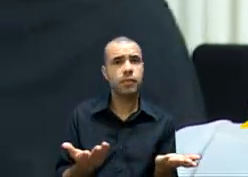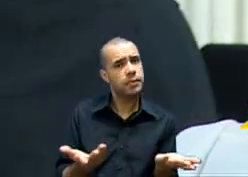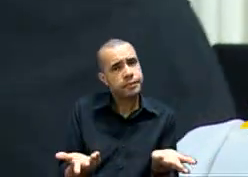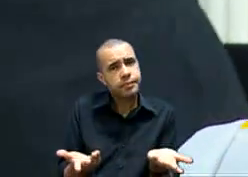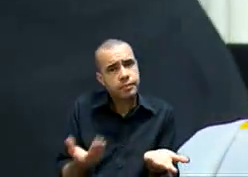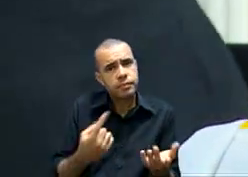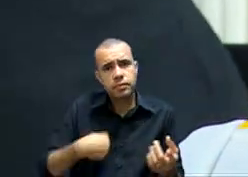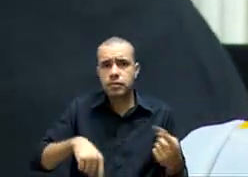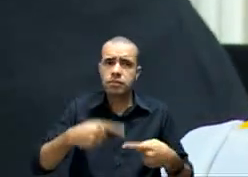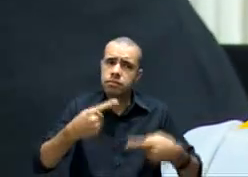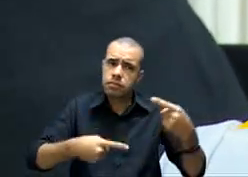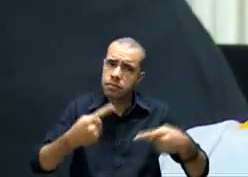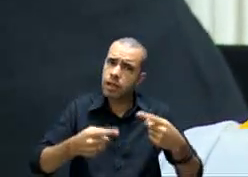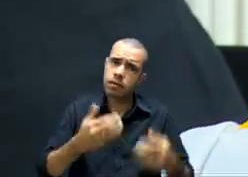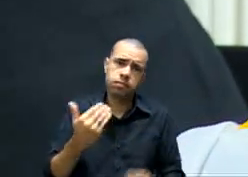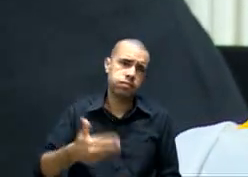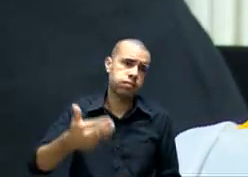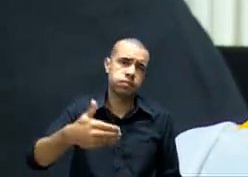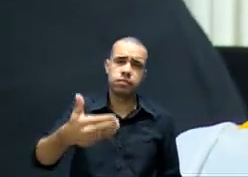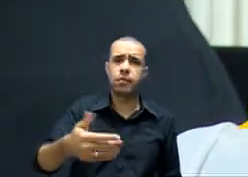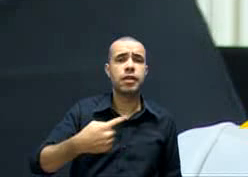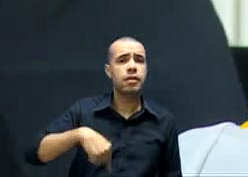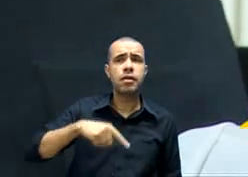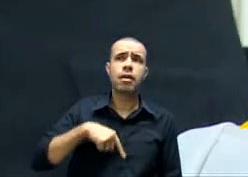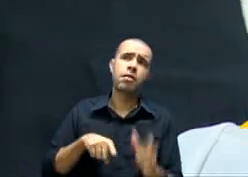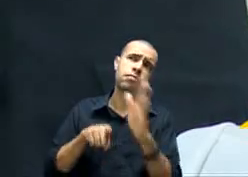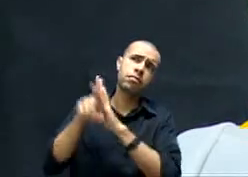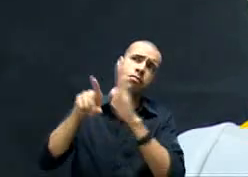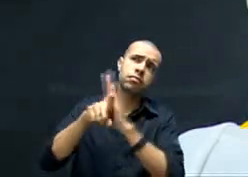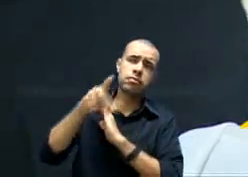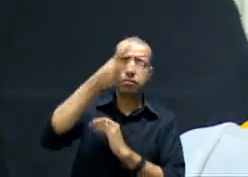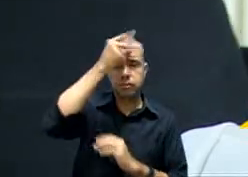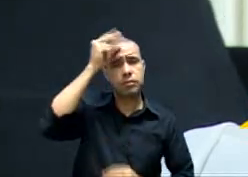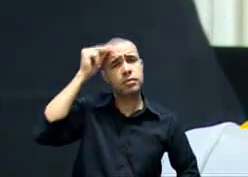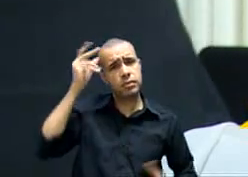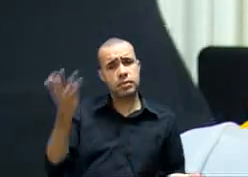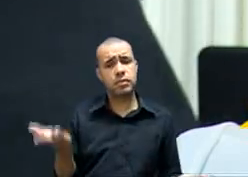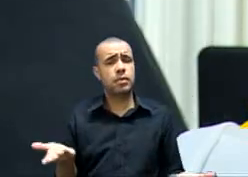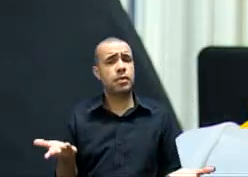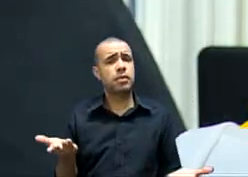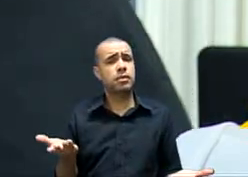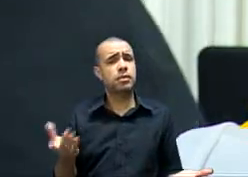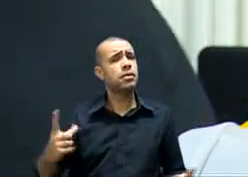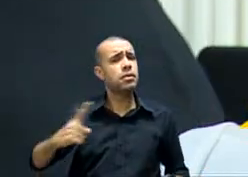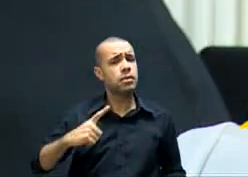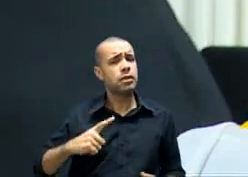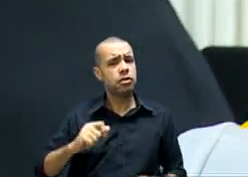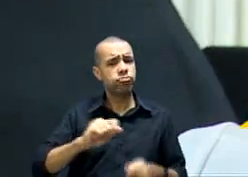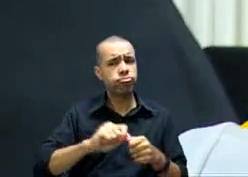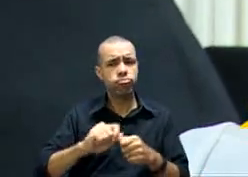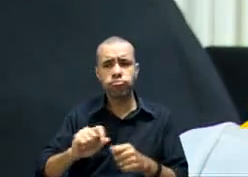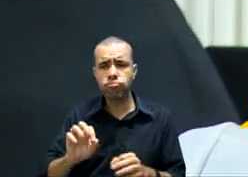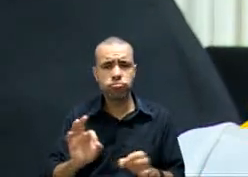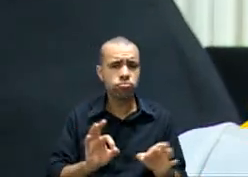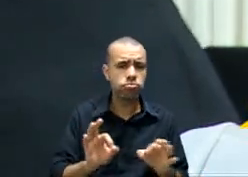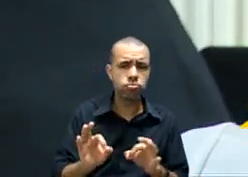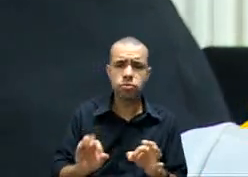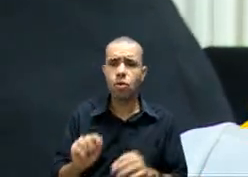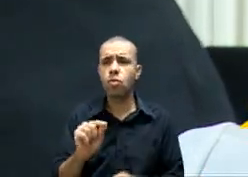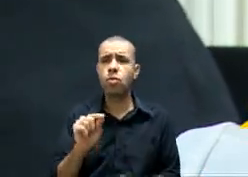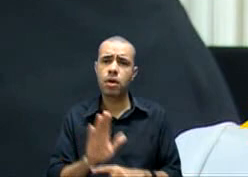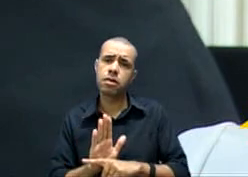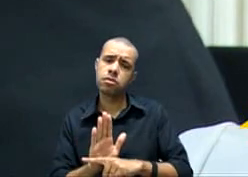nosso mandato questiona tanto o governo municipal em relação a uma ação prática de efeito na vida